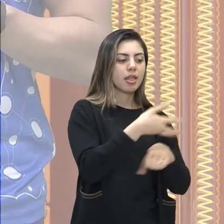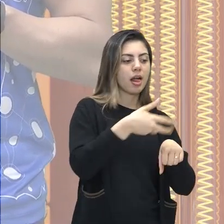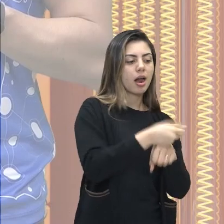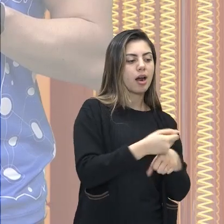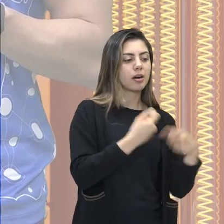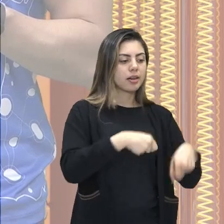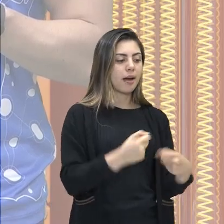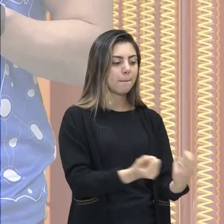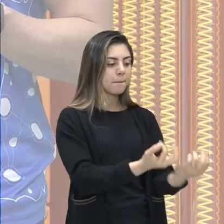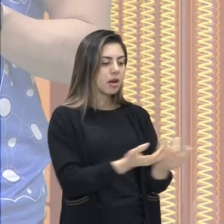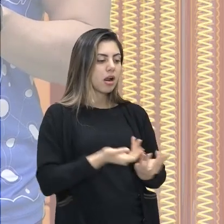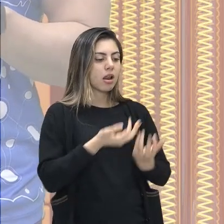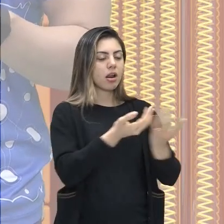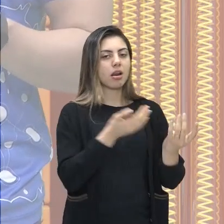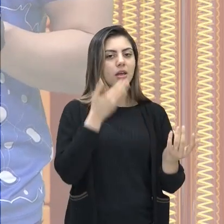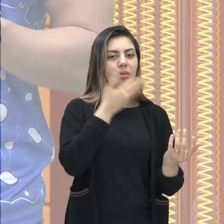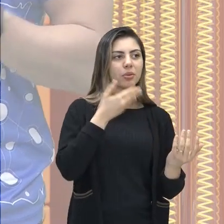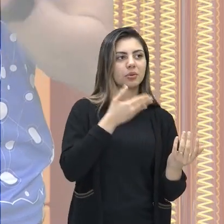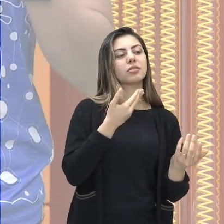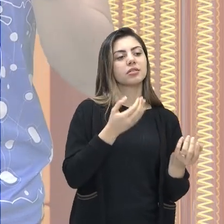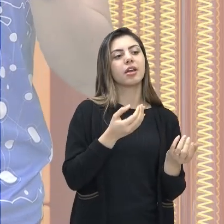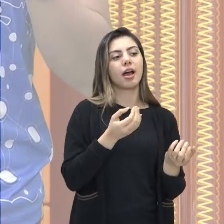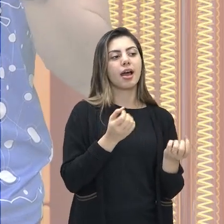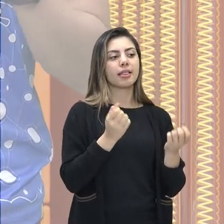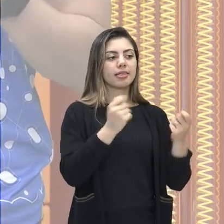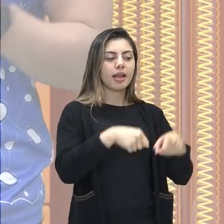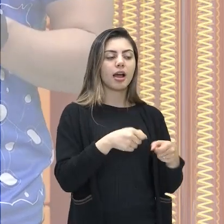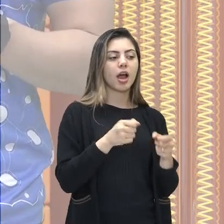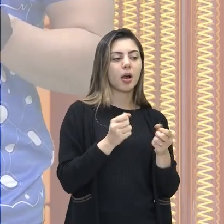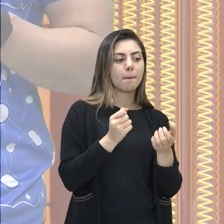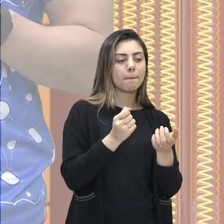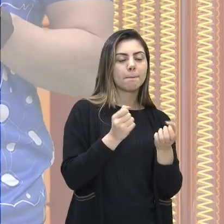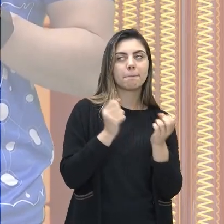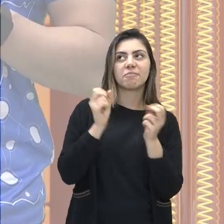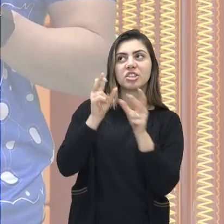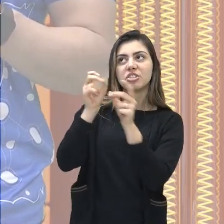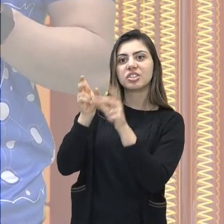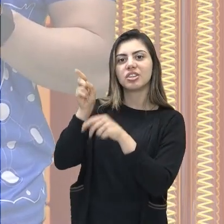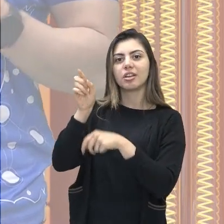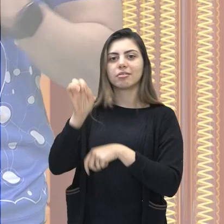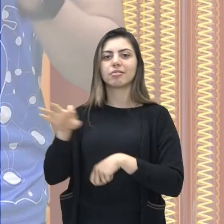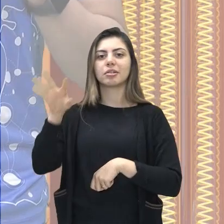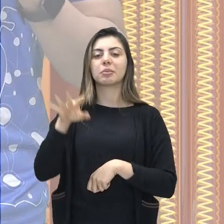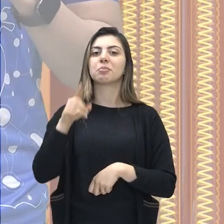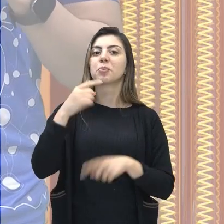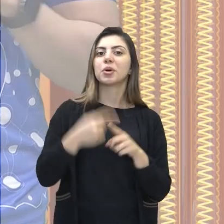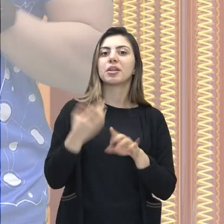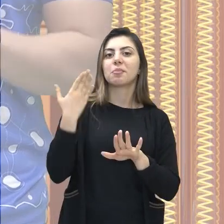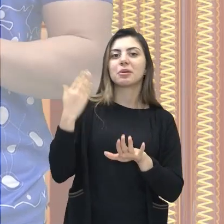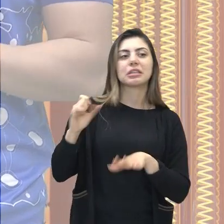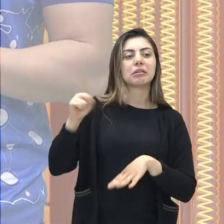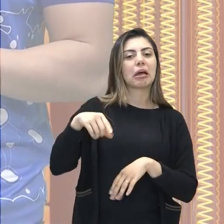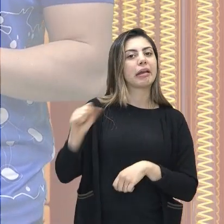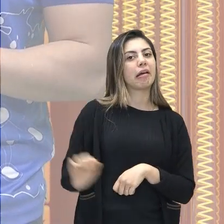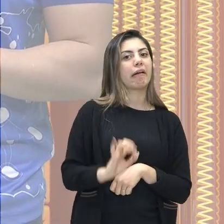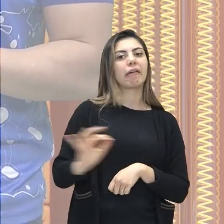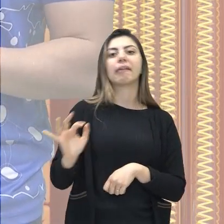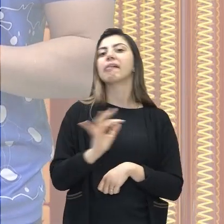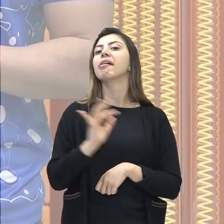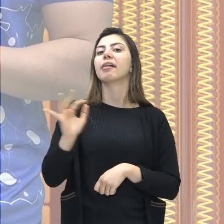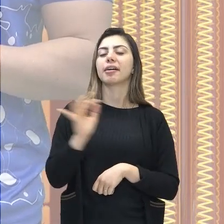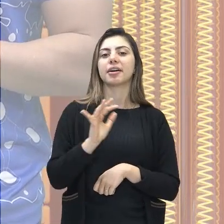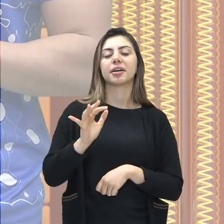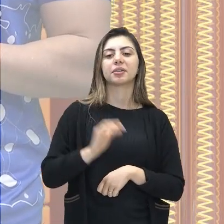esses produtos para a metrópole. No caso do açúcar, tinha um valor, olha, muito alto, tá bom? Era uma mercadoria muito valiosa nesse contexto